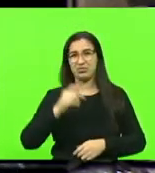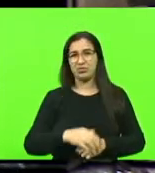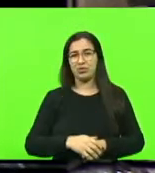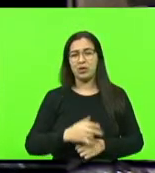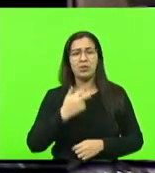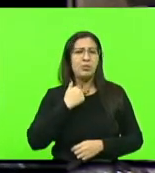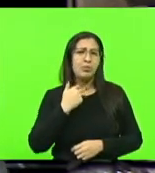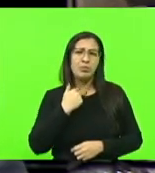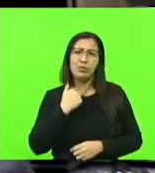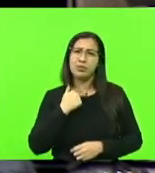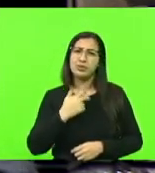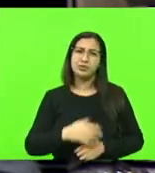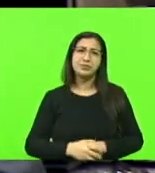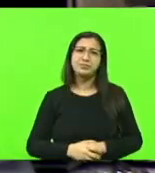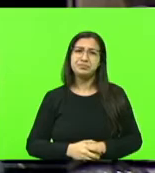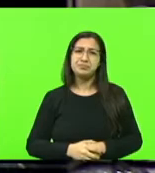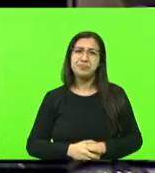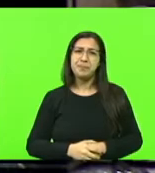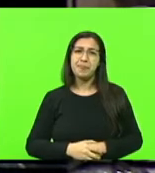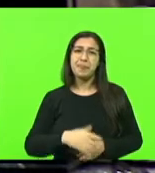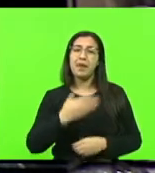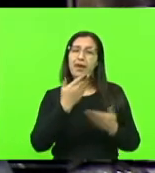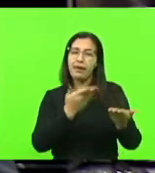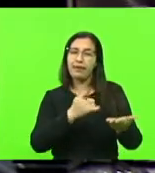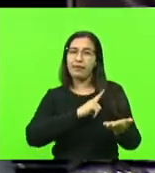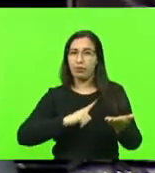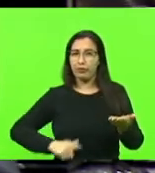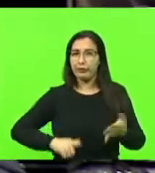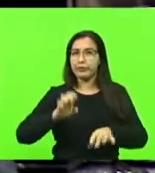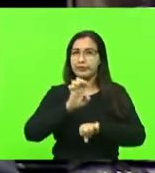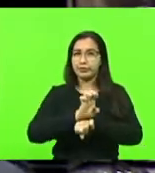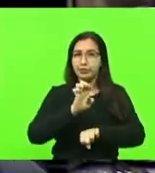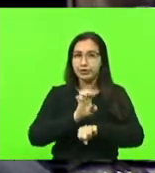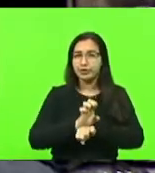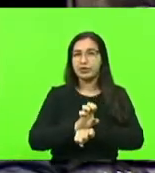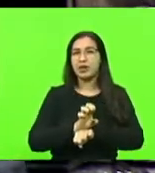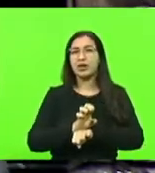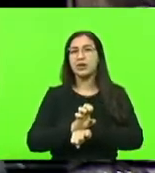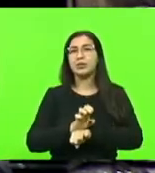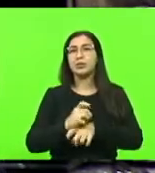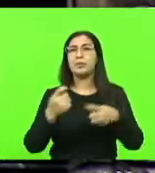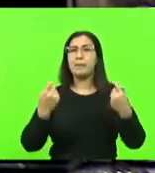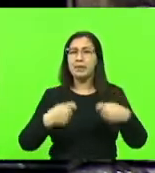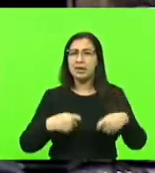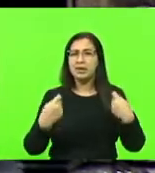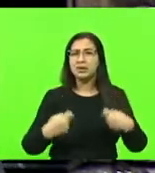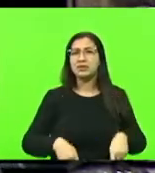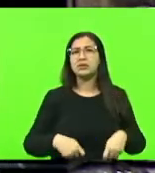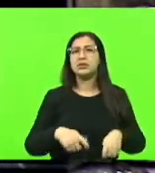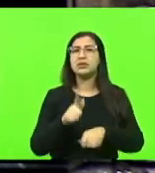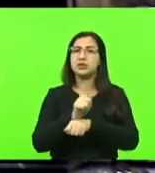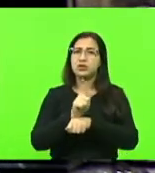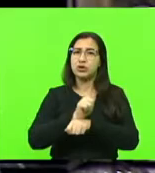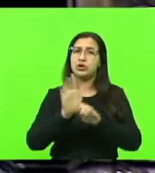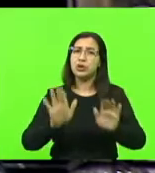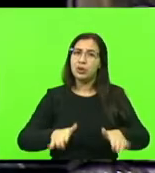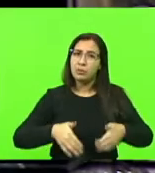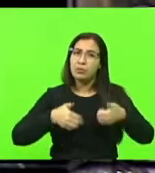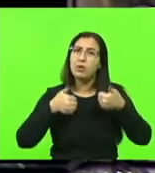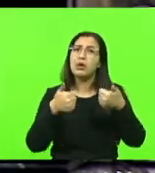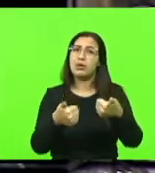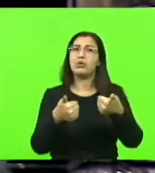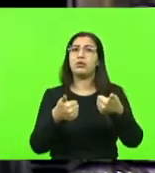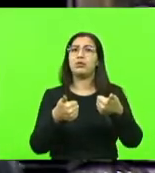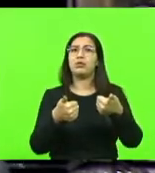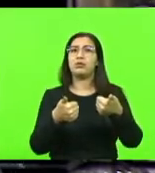parlamento que o governo do Estado ele não possa ter no seu dia a dia uma gestão melhor. Ele não